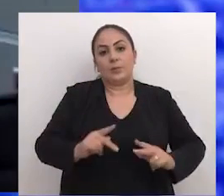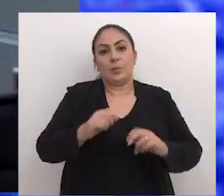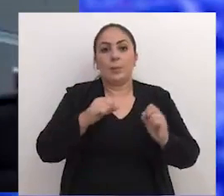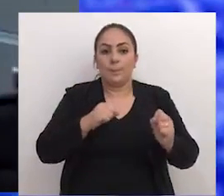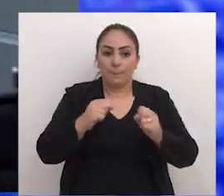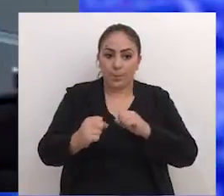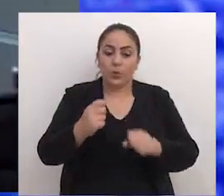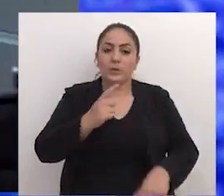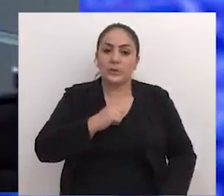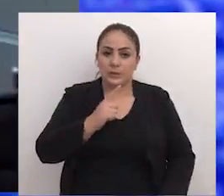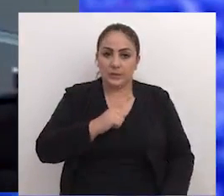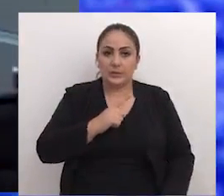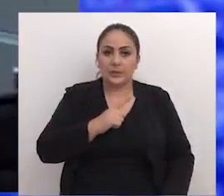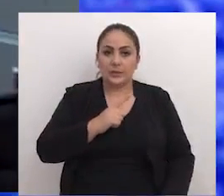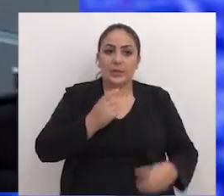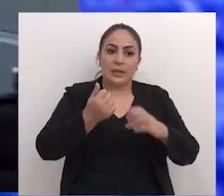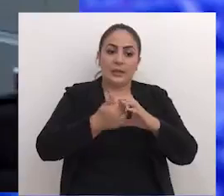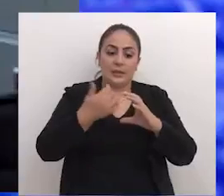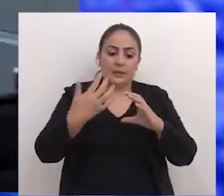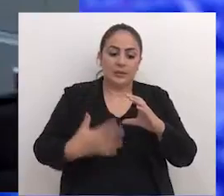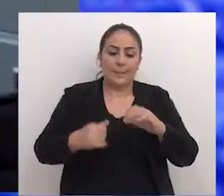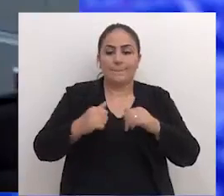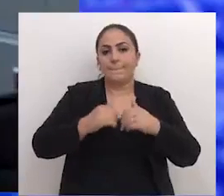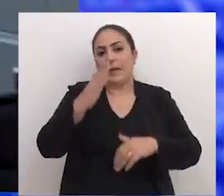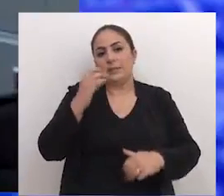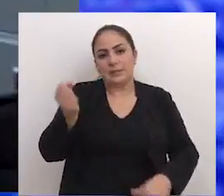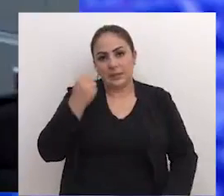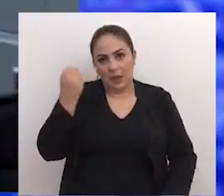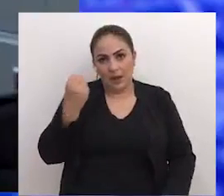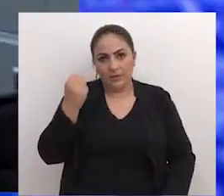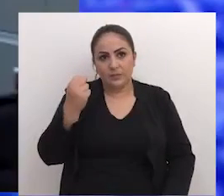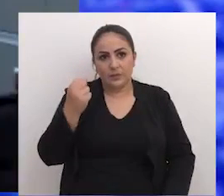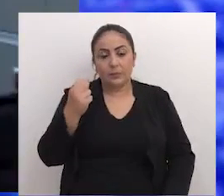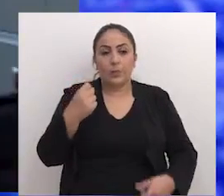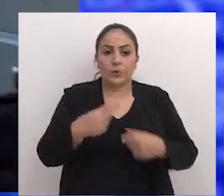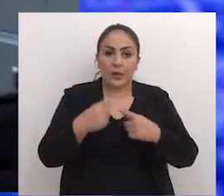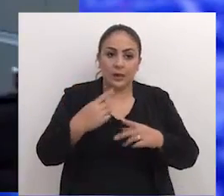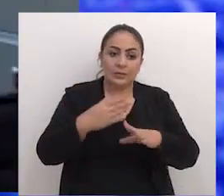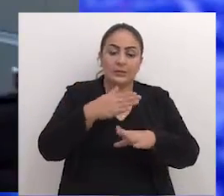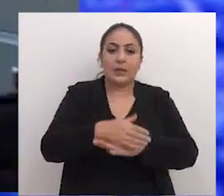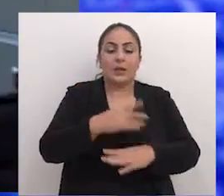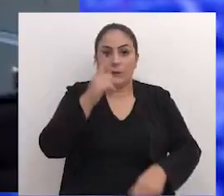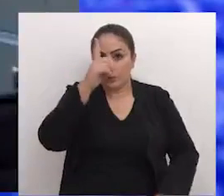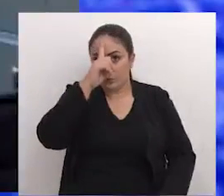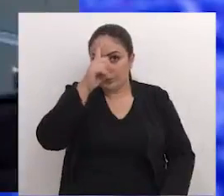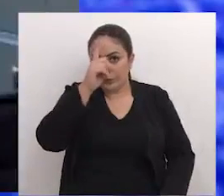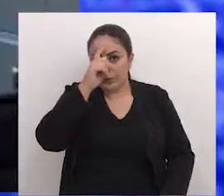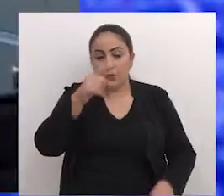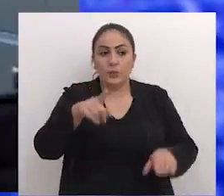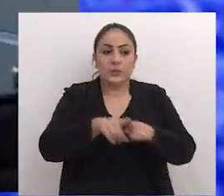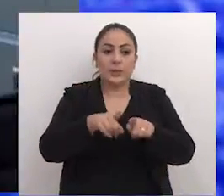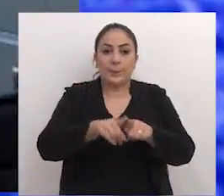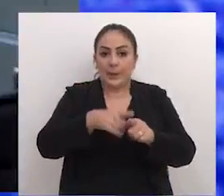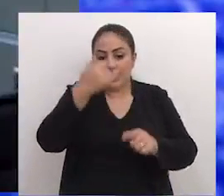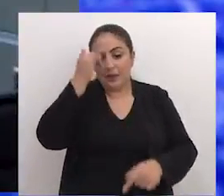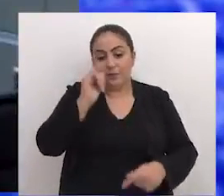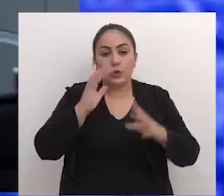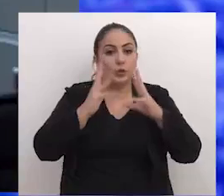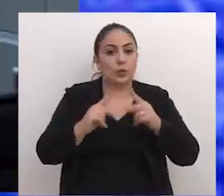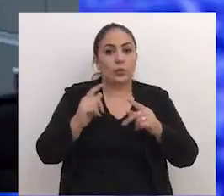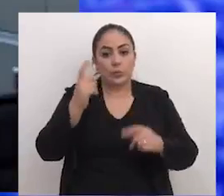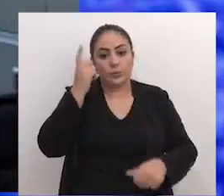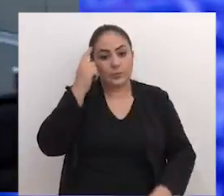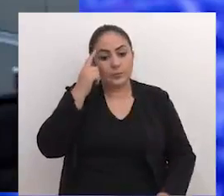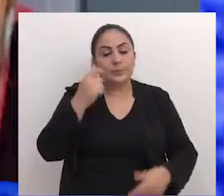que podem ter características mais graves, tendo que acessar um hospital, e aí evitar o que todo